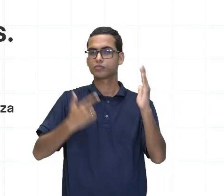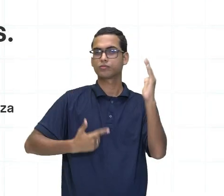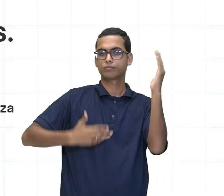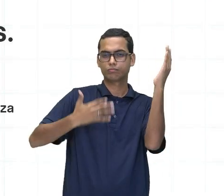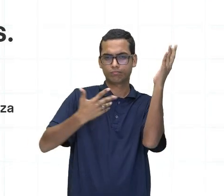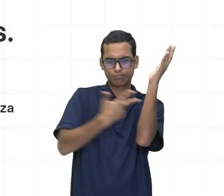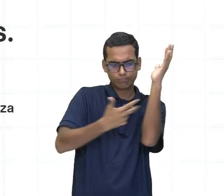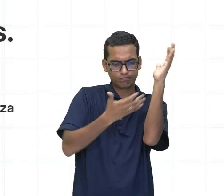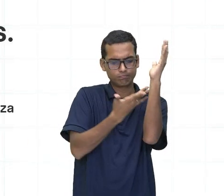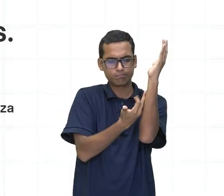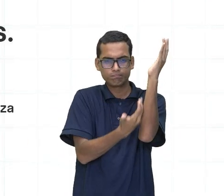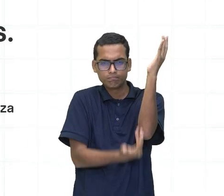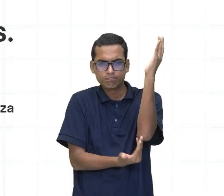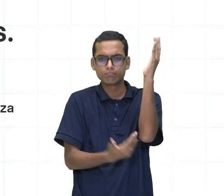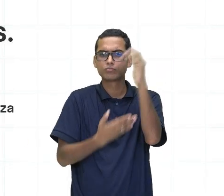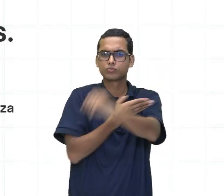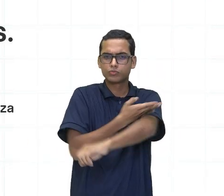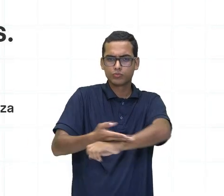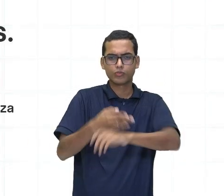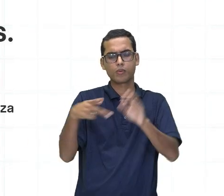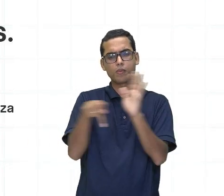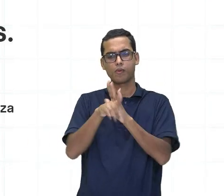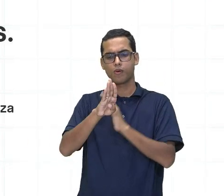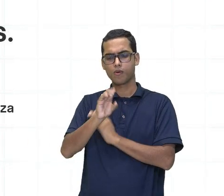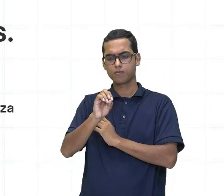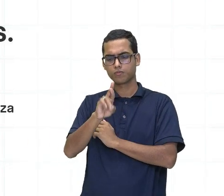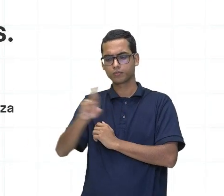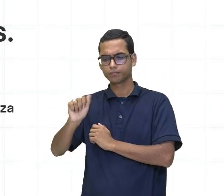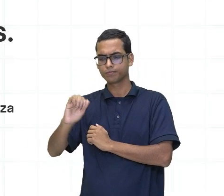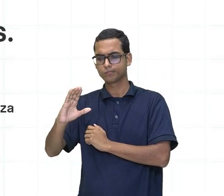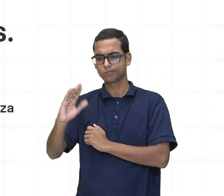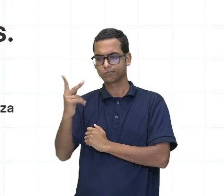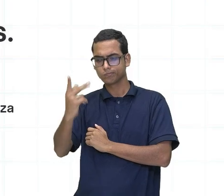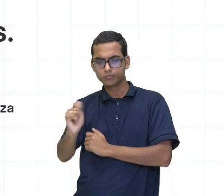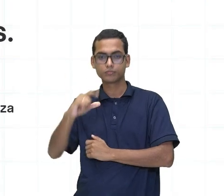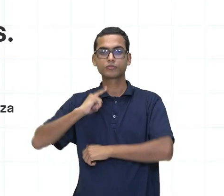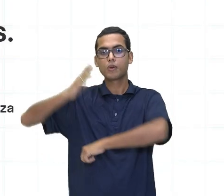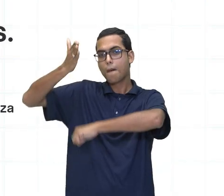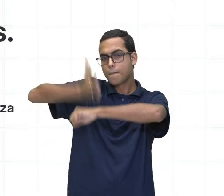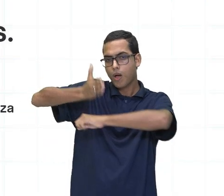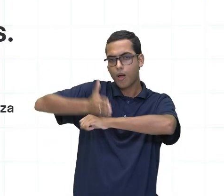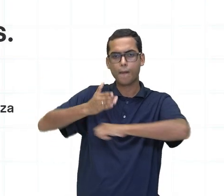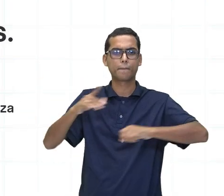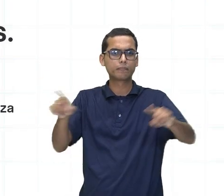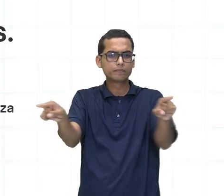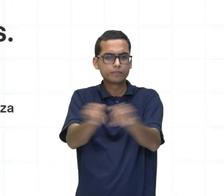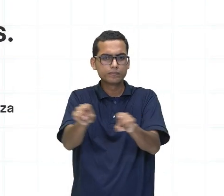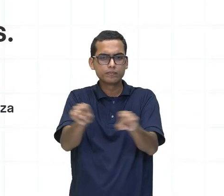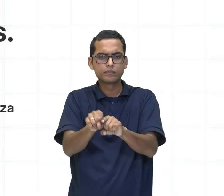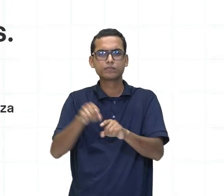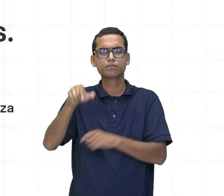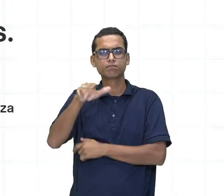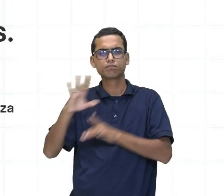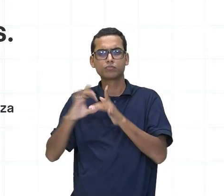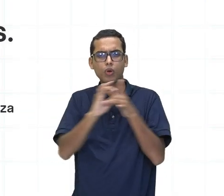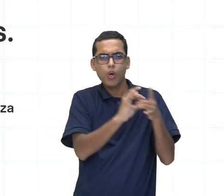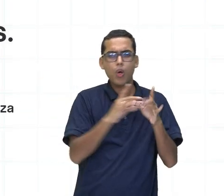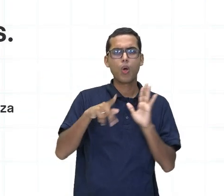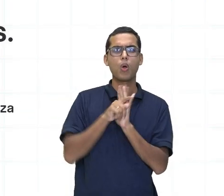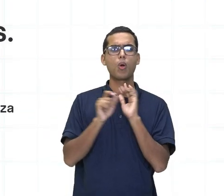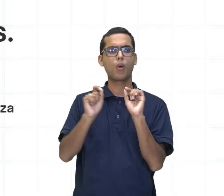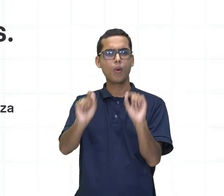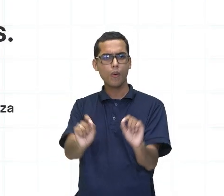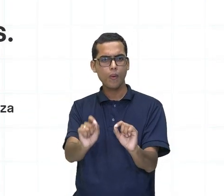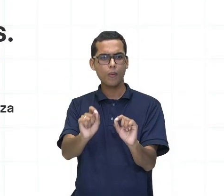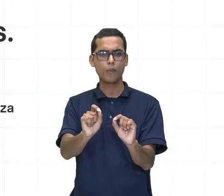os abismos sociais nascidos do embate entre modernidade e arcaísmo na região, que são a matéria-prima